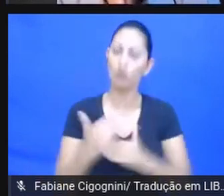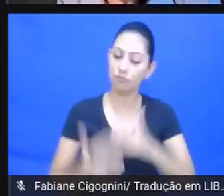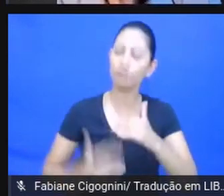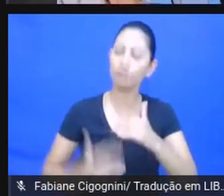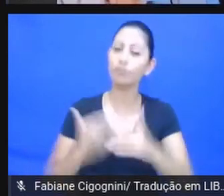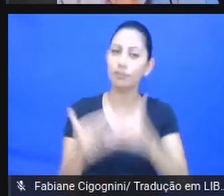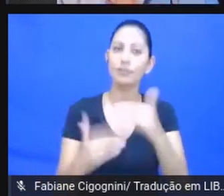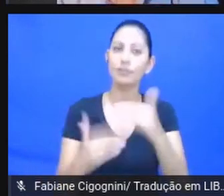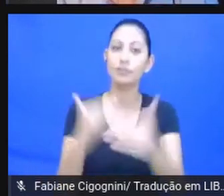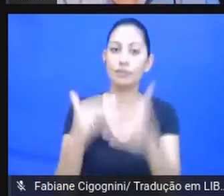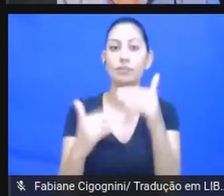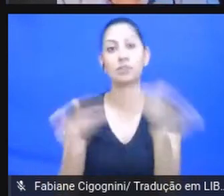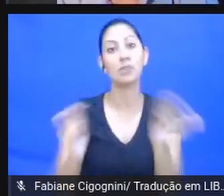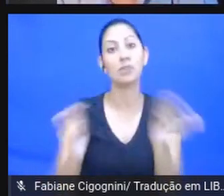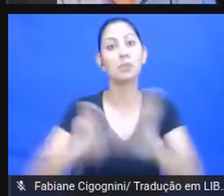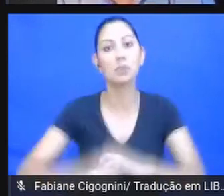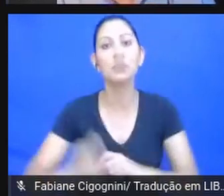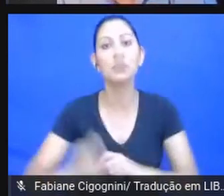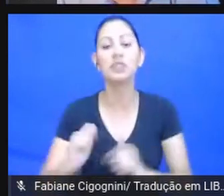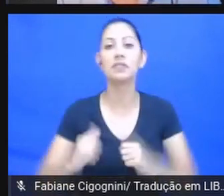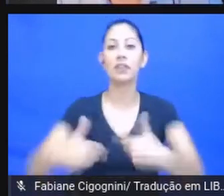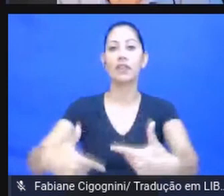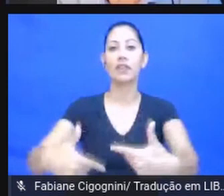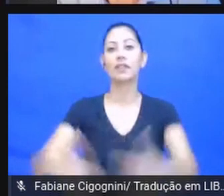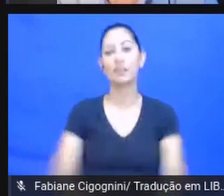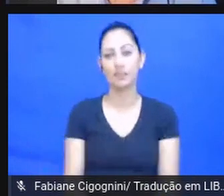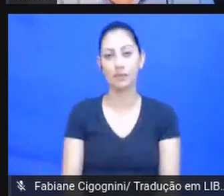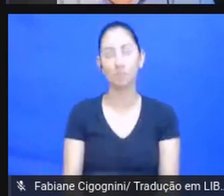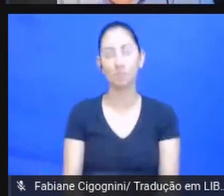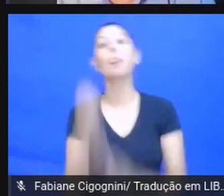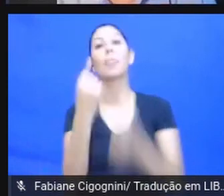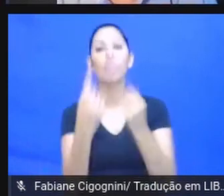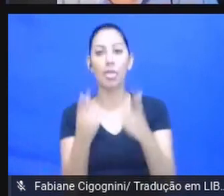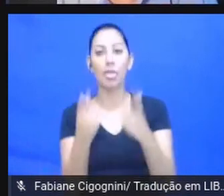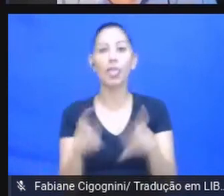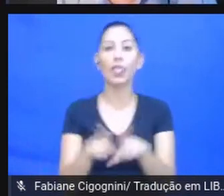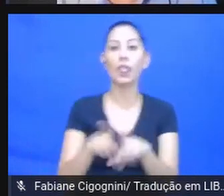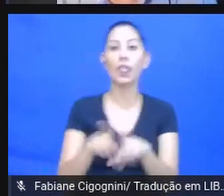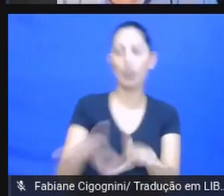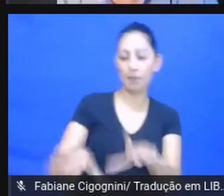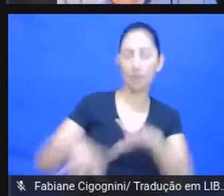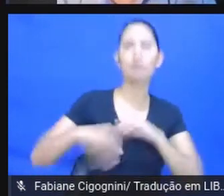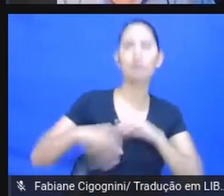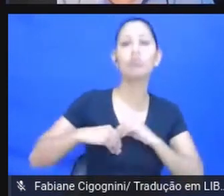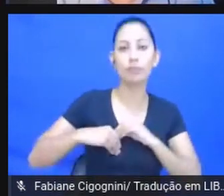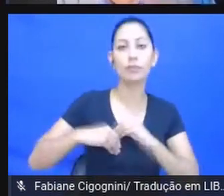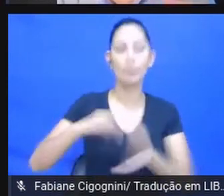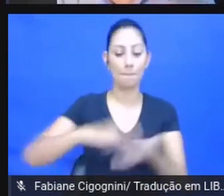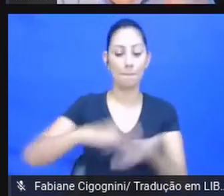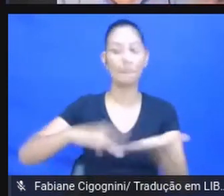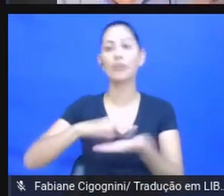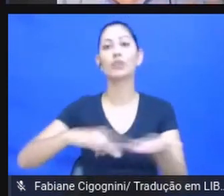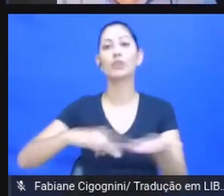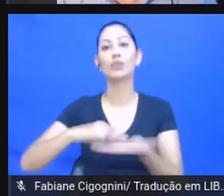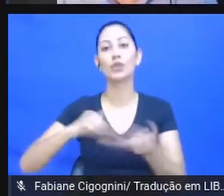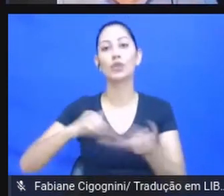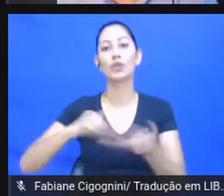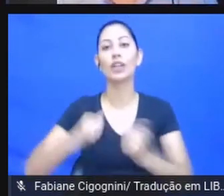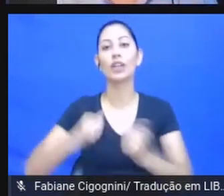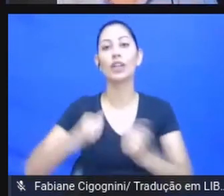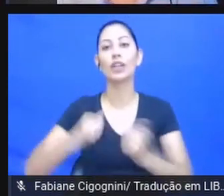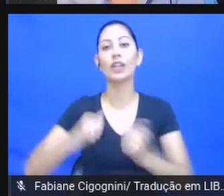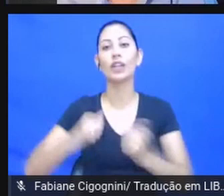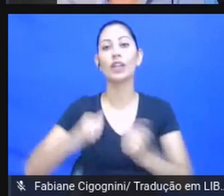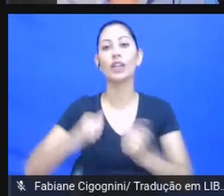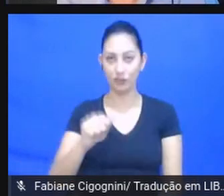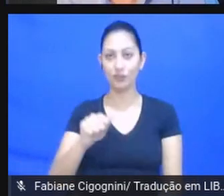o normal, mas há alguns avanços no domínio das metodologias ativas online. Isso vai ser interessante para